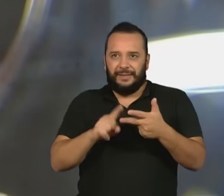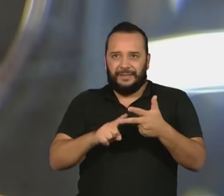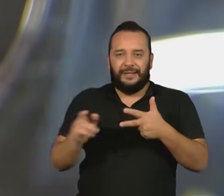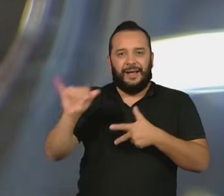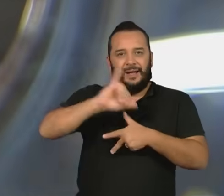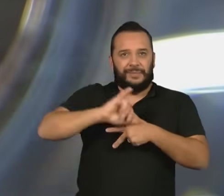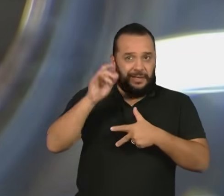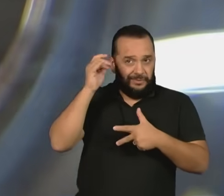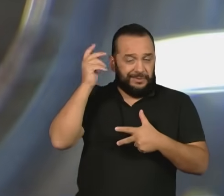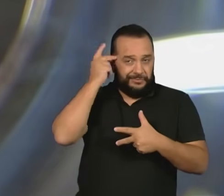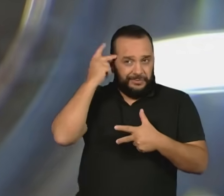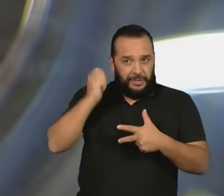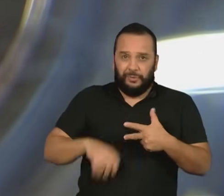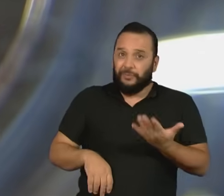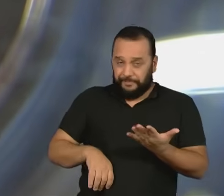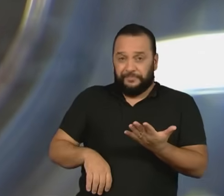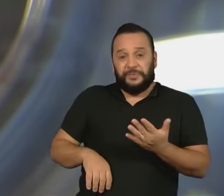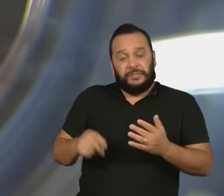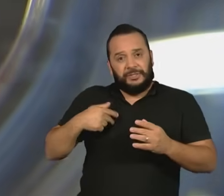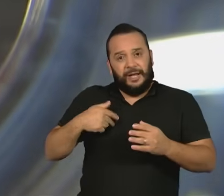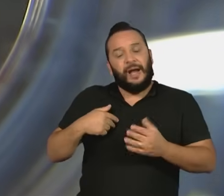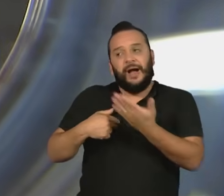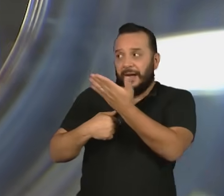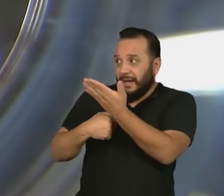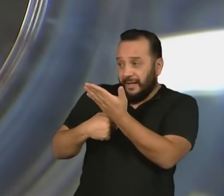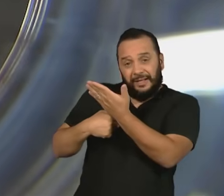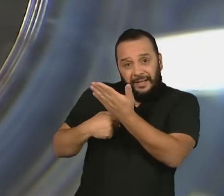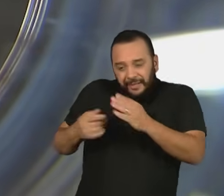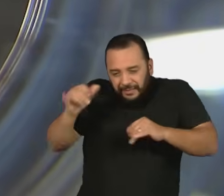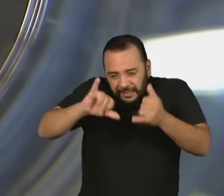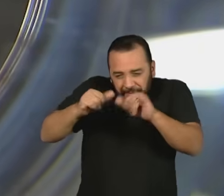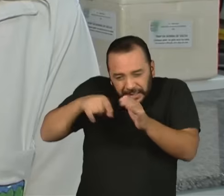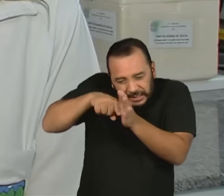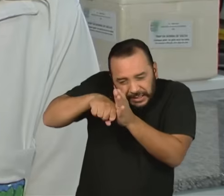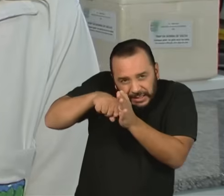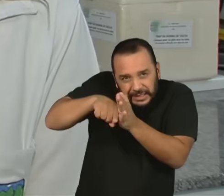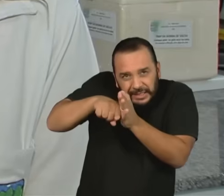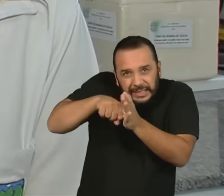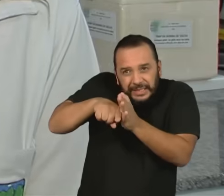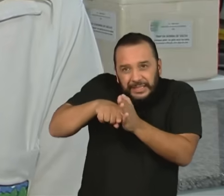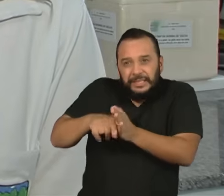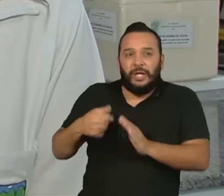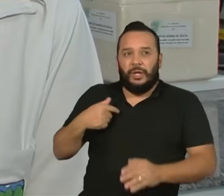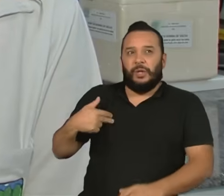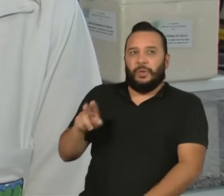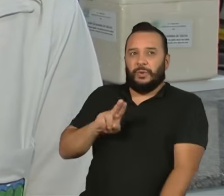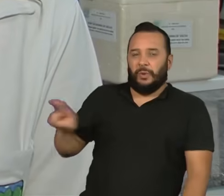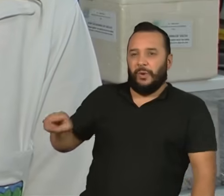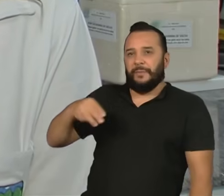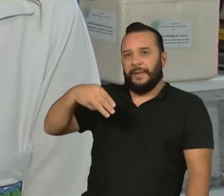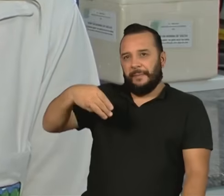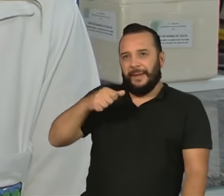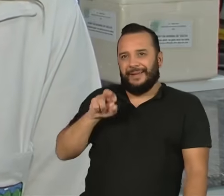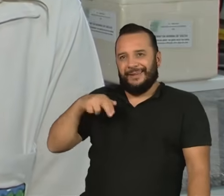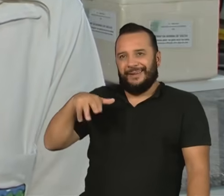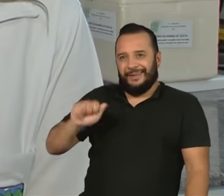Dias foi a responsável pelas análises. Eles atingem a atmosfera e quando vem a